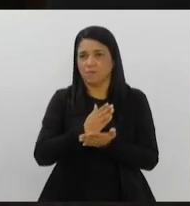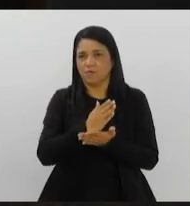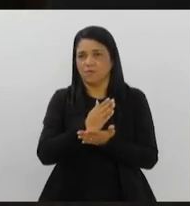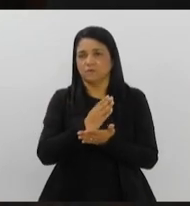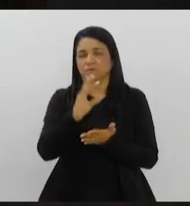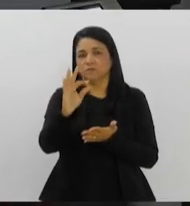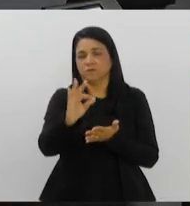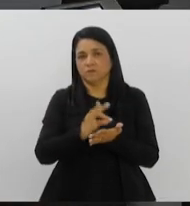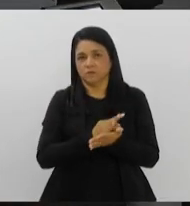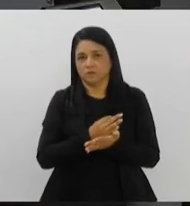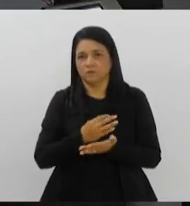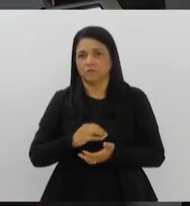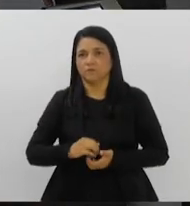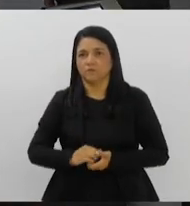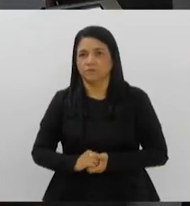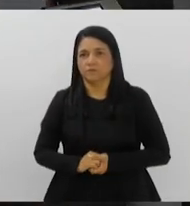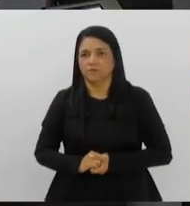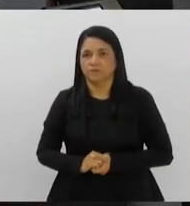autógrafo.